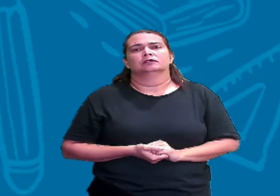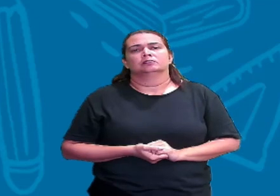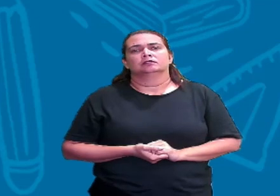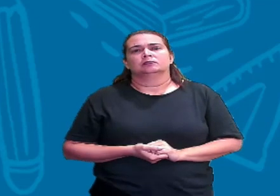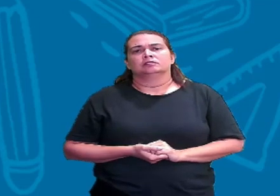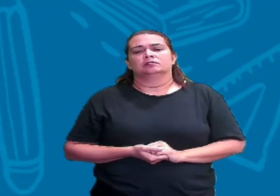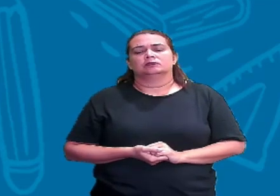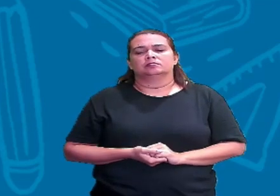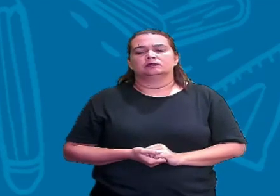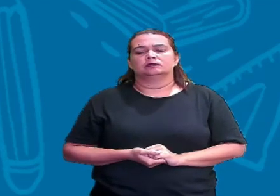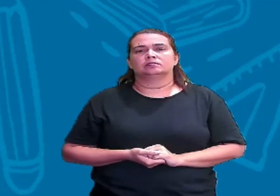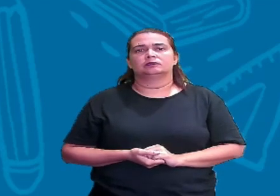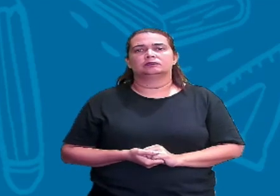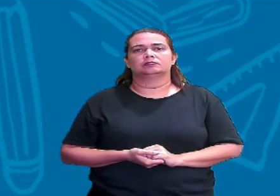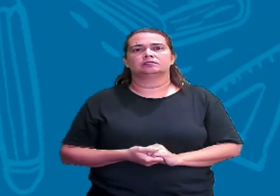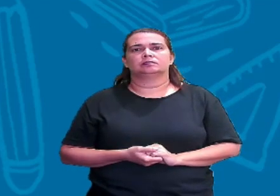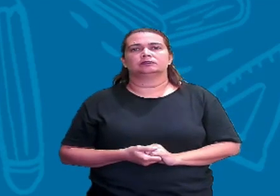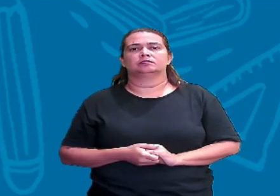certo?